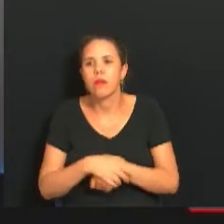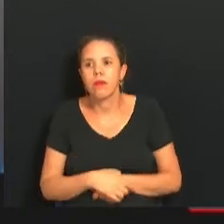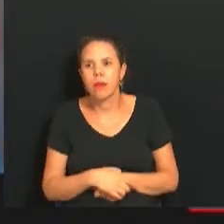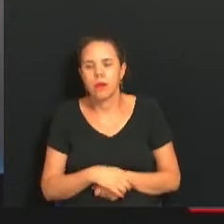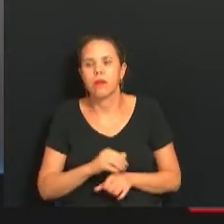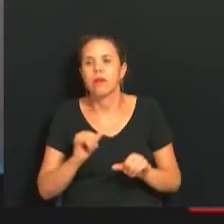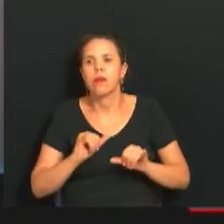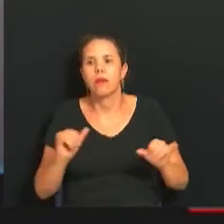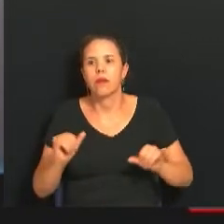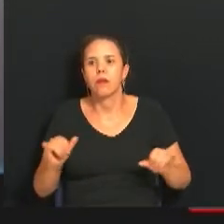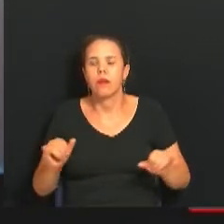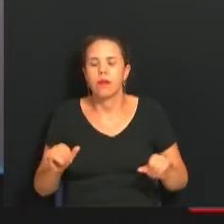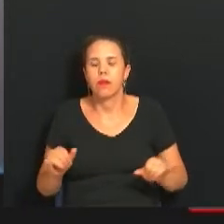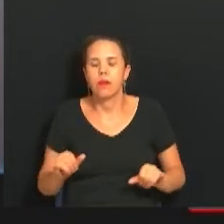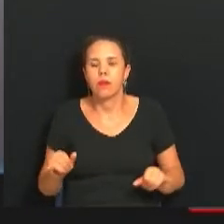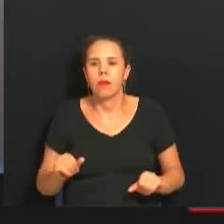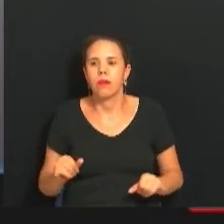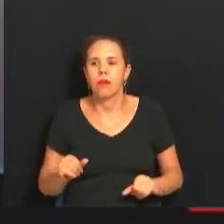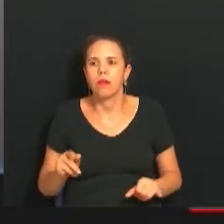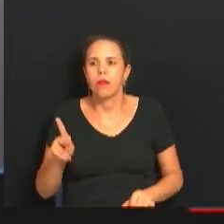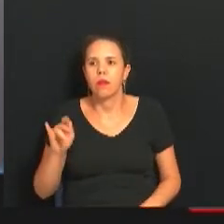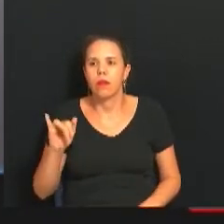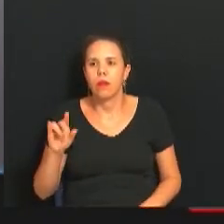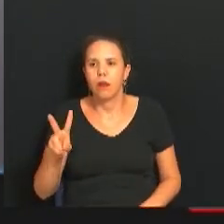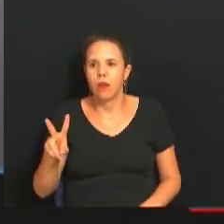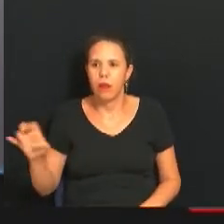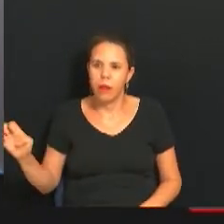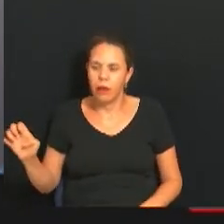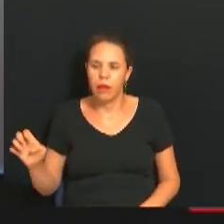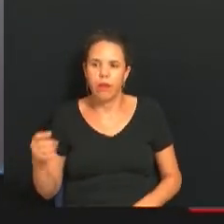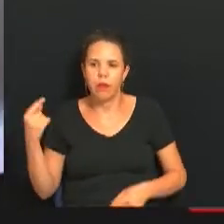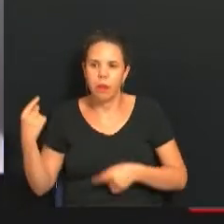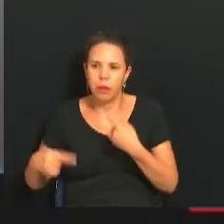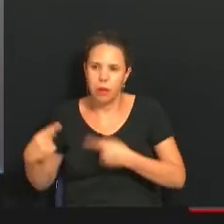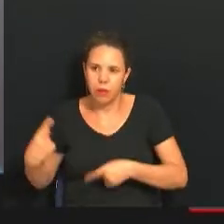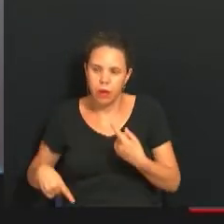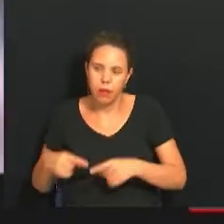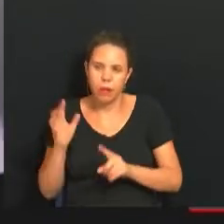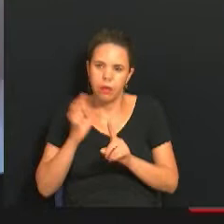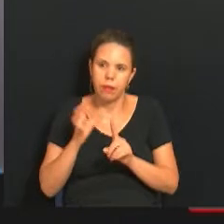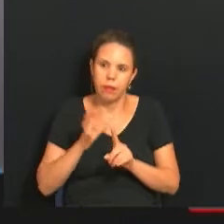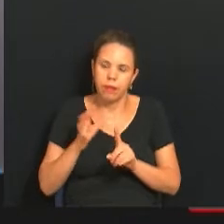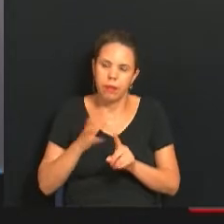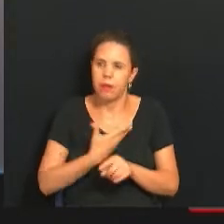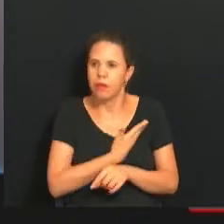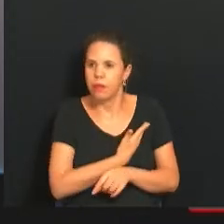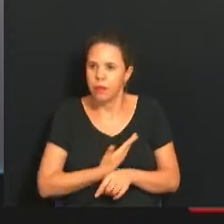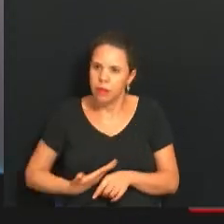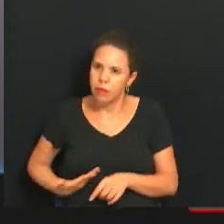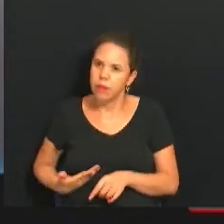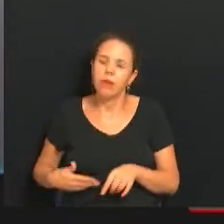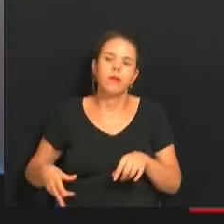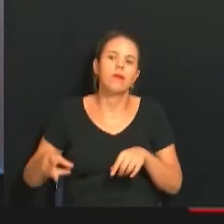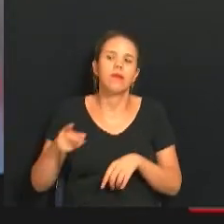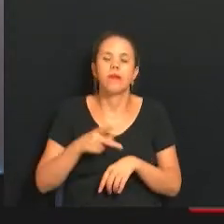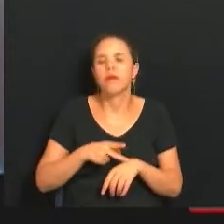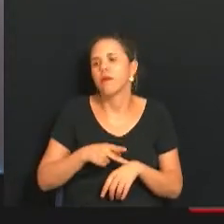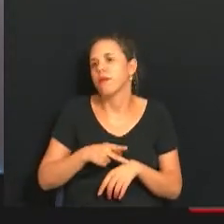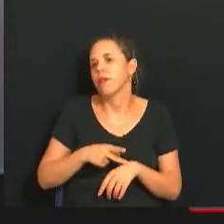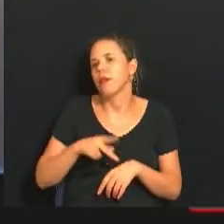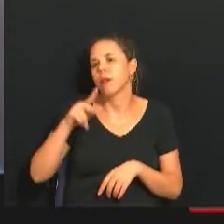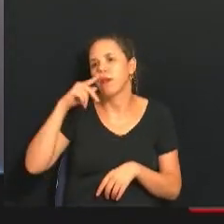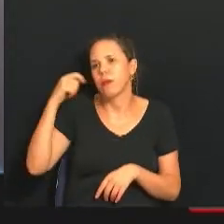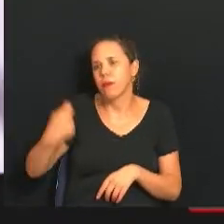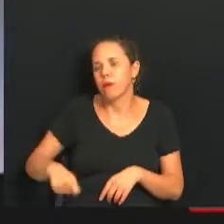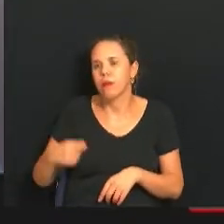campanha em direção a Kiev, que é uma campanha mais política, que visa pressionar o governo ucraniano. Então, não dá para falar um ou